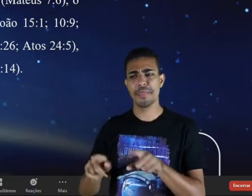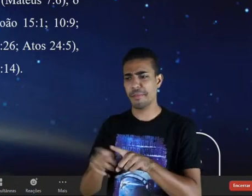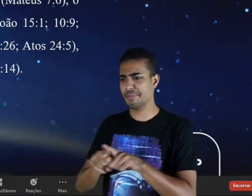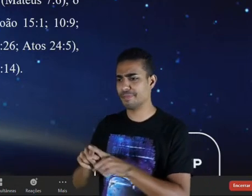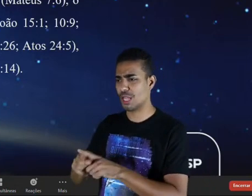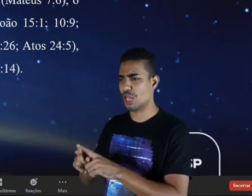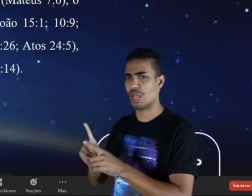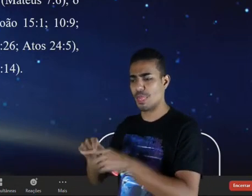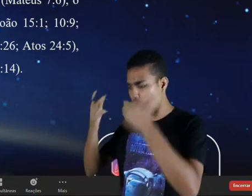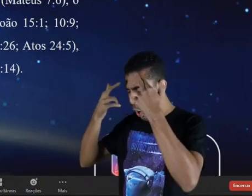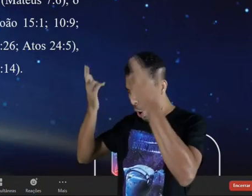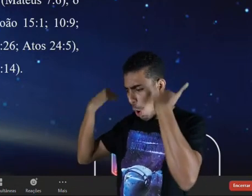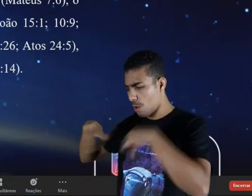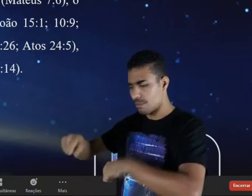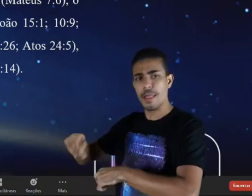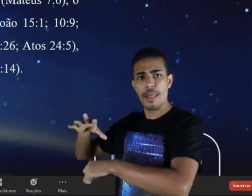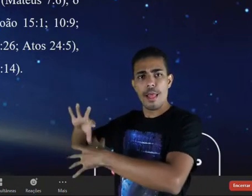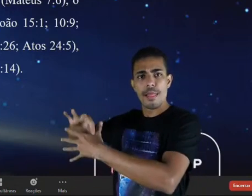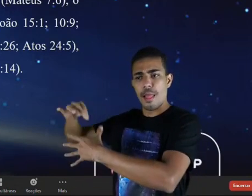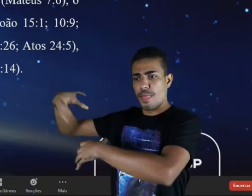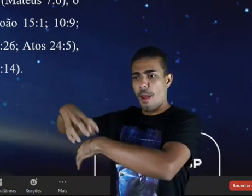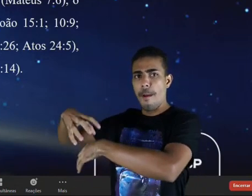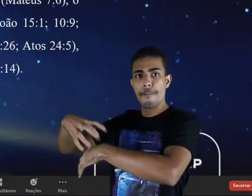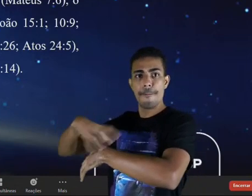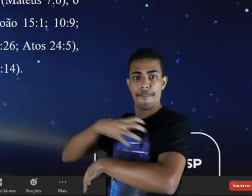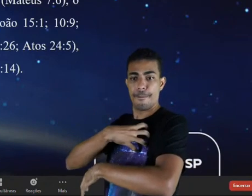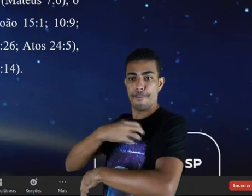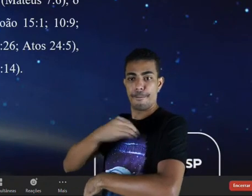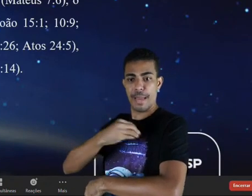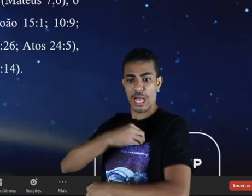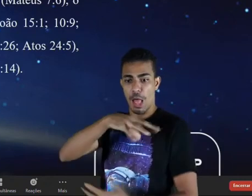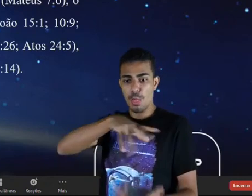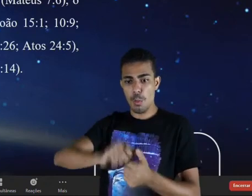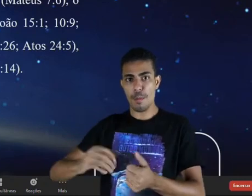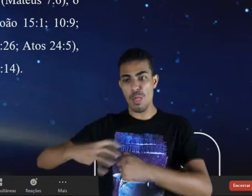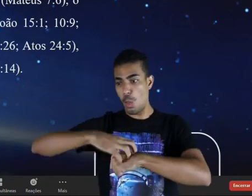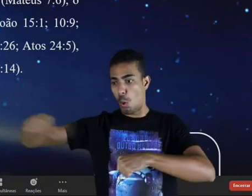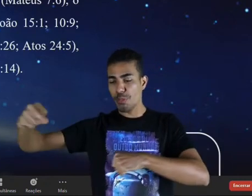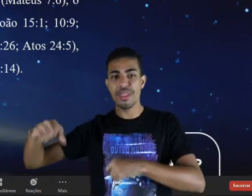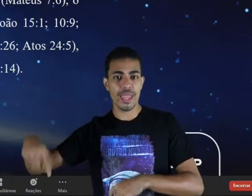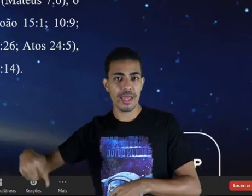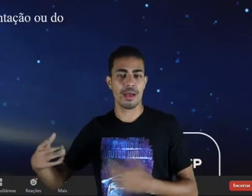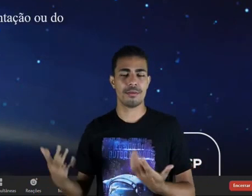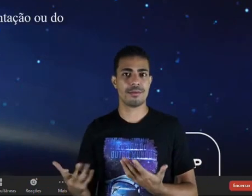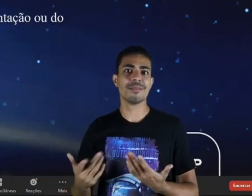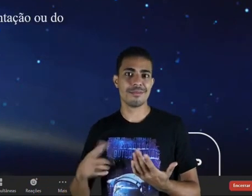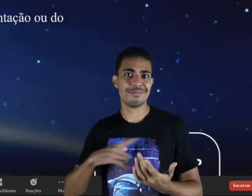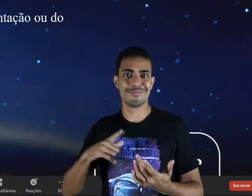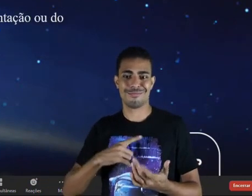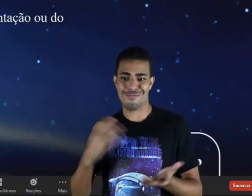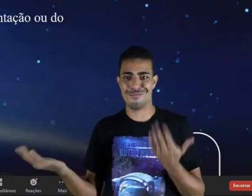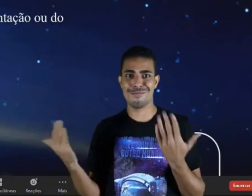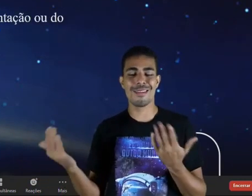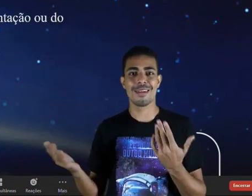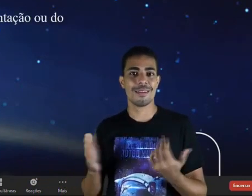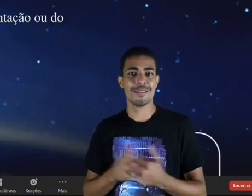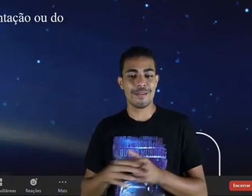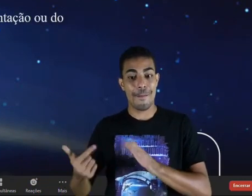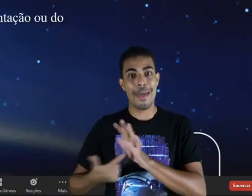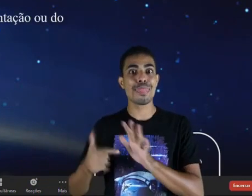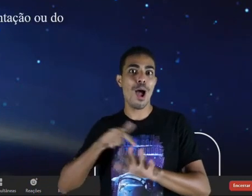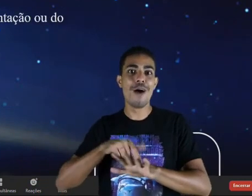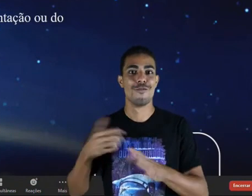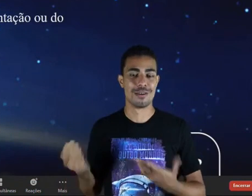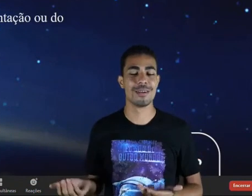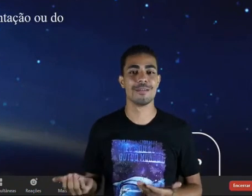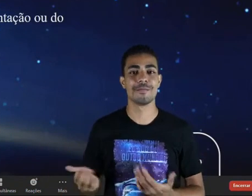tira o pecado do mundo, ele estava usando Jesus como cumprimento daqueles tipos do Antigo Testamento. Quer um exemplo curioso? Daqui a pouco eu vou